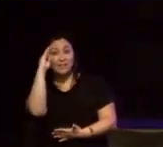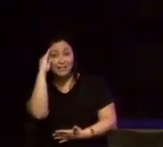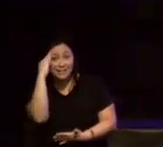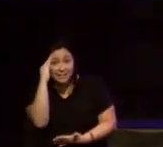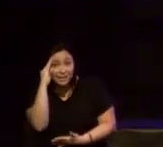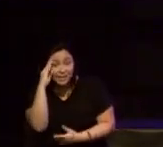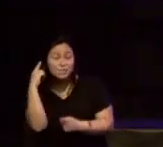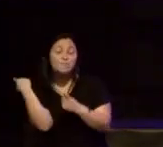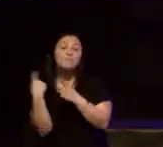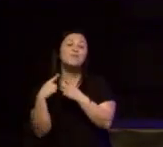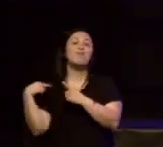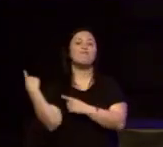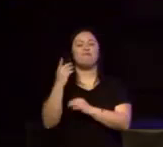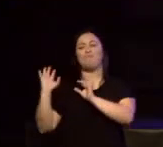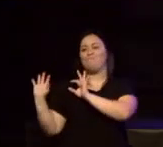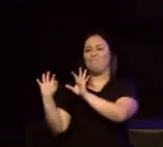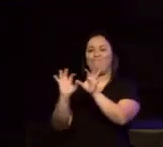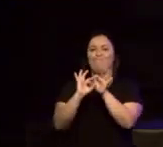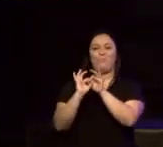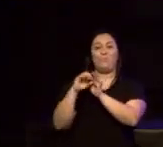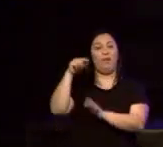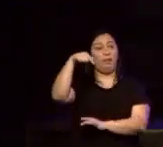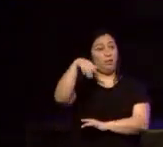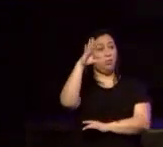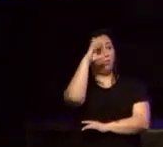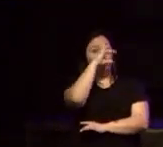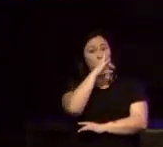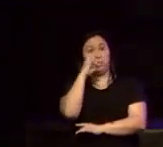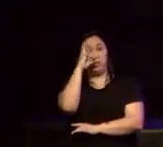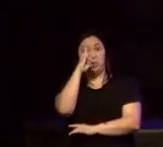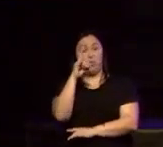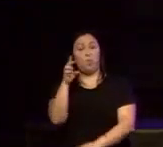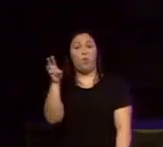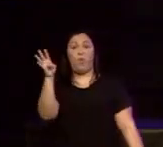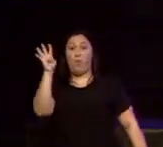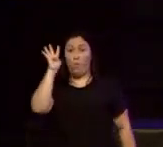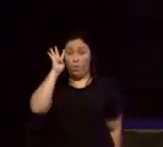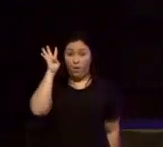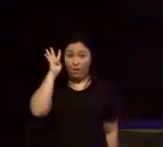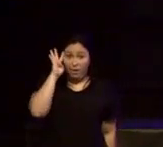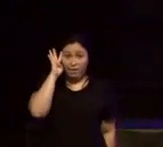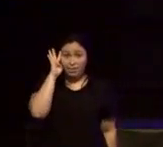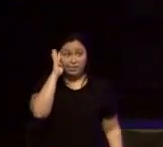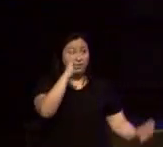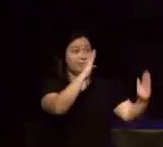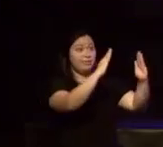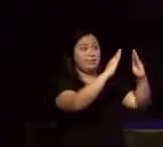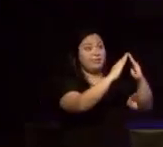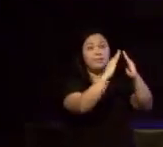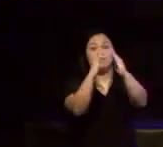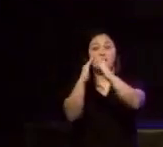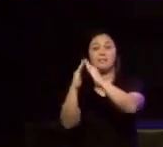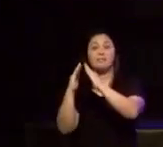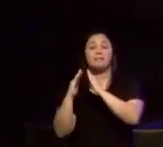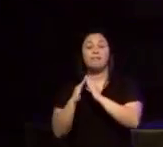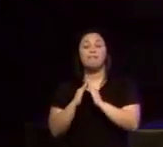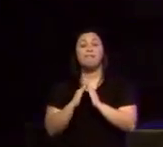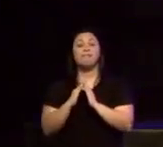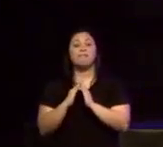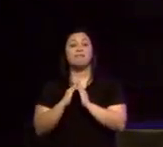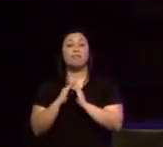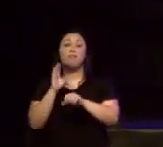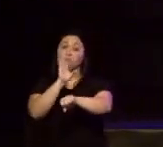reunimos. Aqui na celebração de domingo, quarta-feira, nas casas durante a semana, nos cursos,